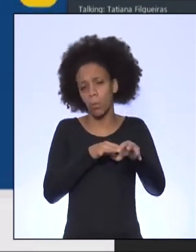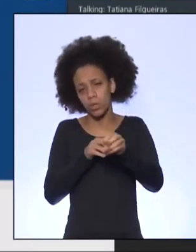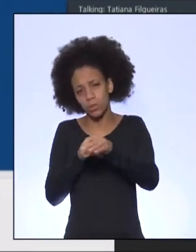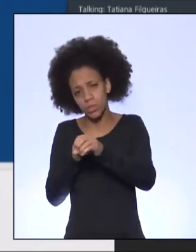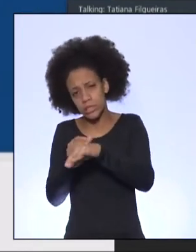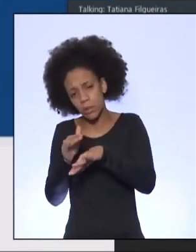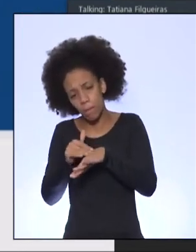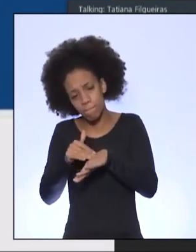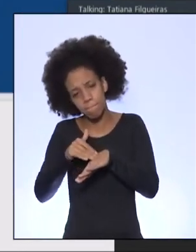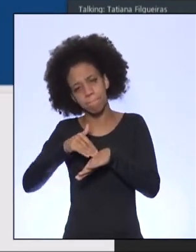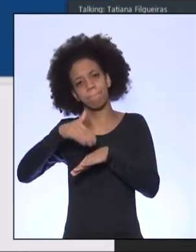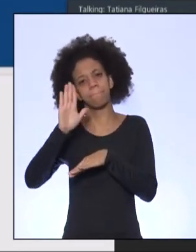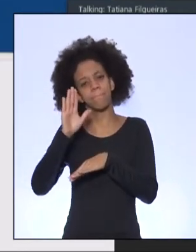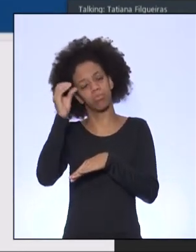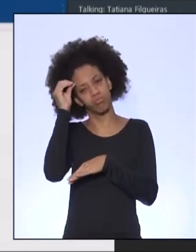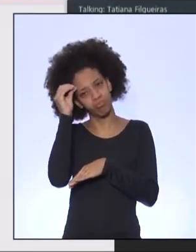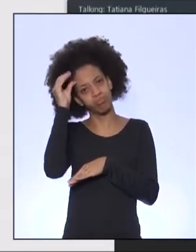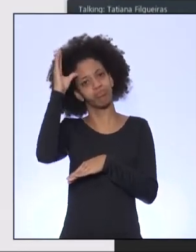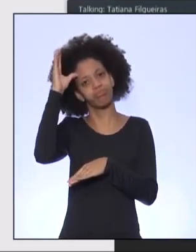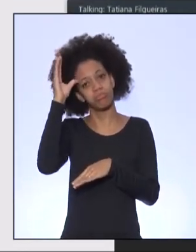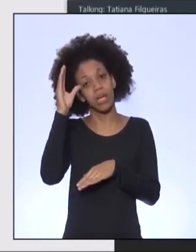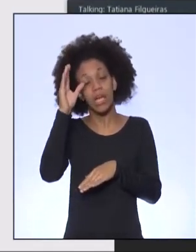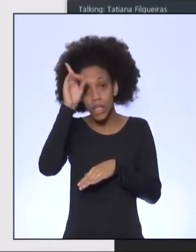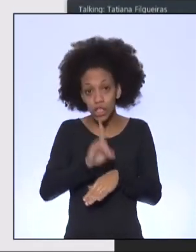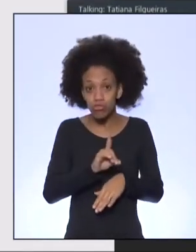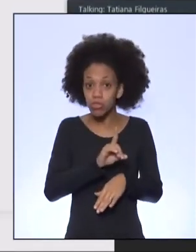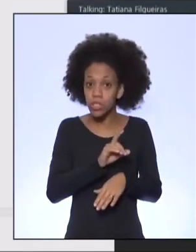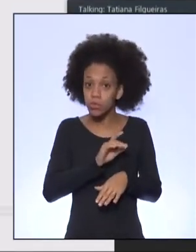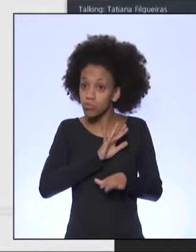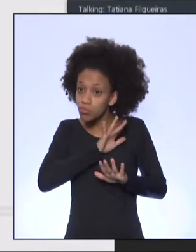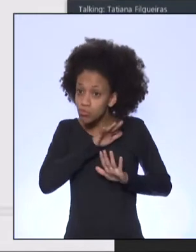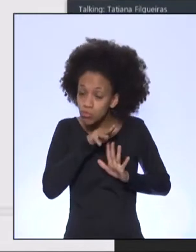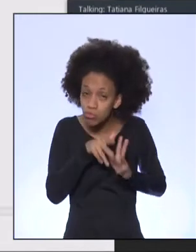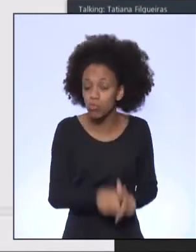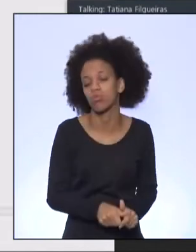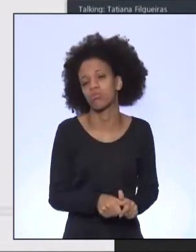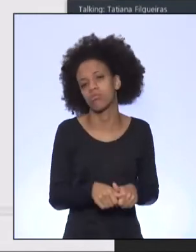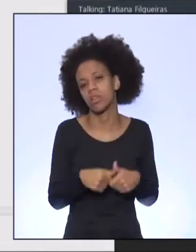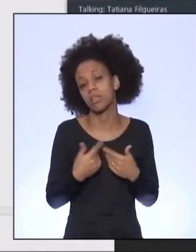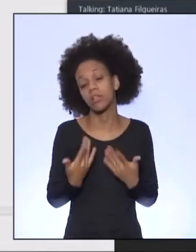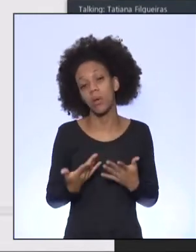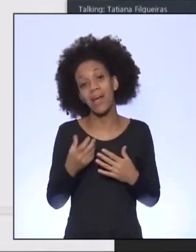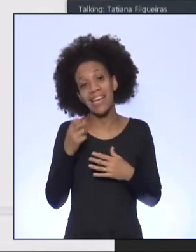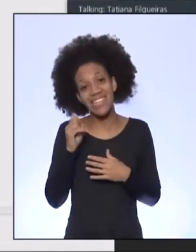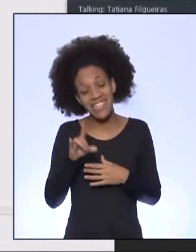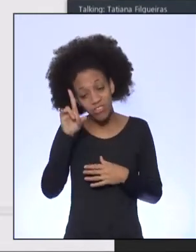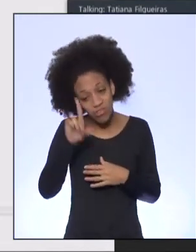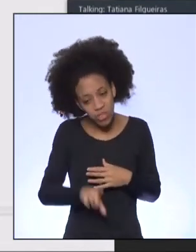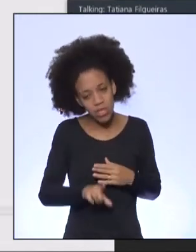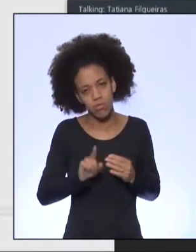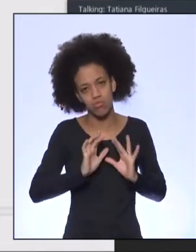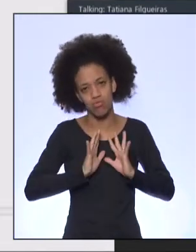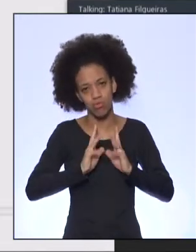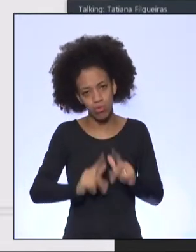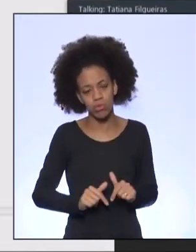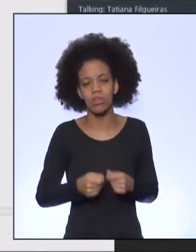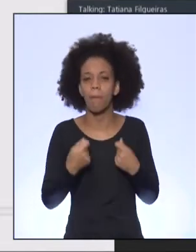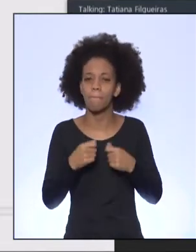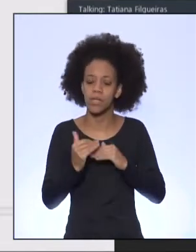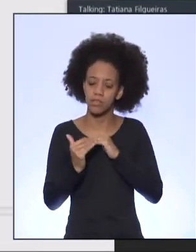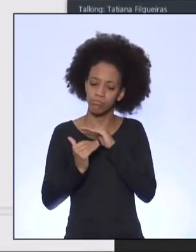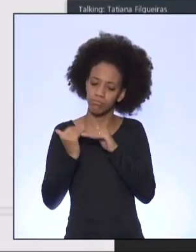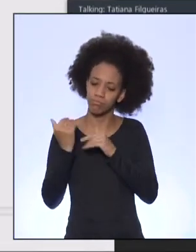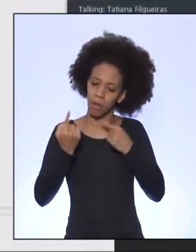mais abrangente e ela é um direito de todos. Sendo um direito de todos, ela precisa ser desenvolvida em forma